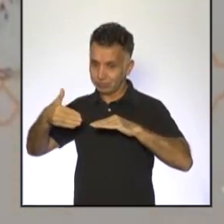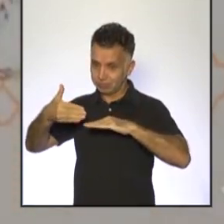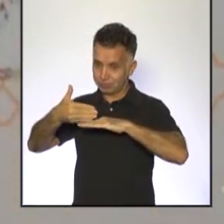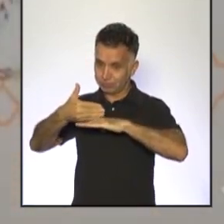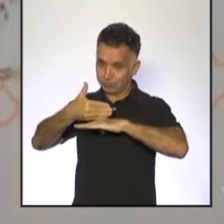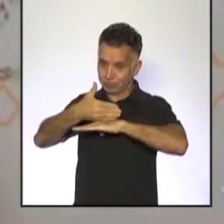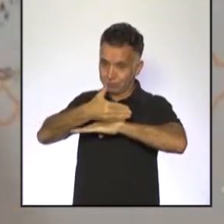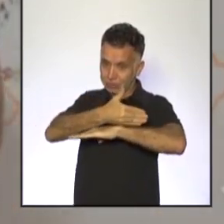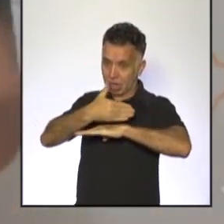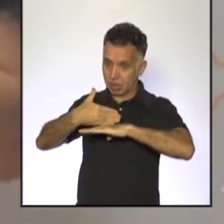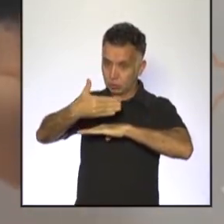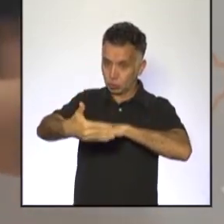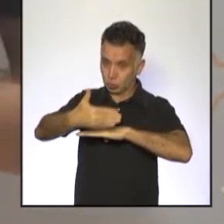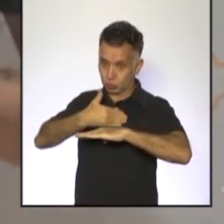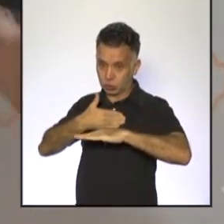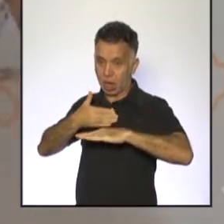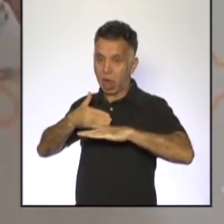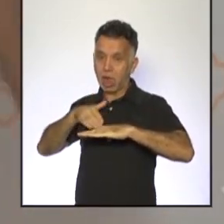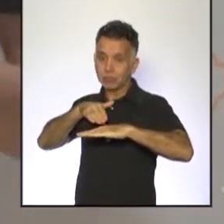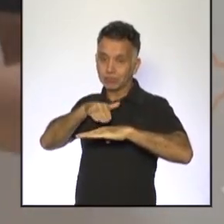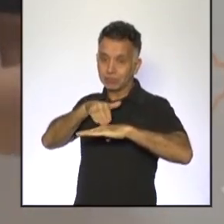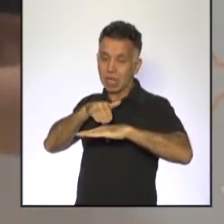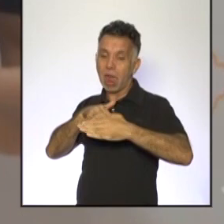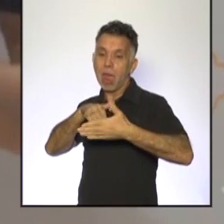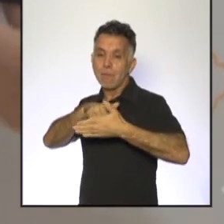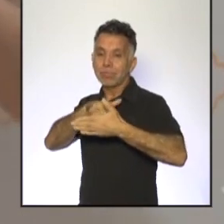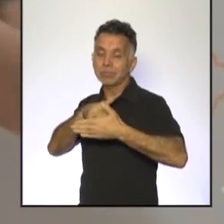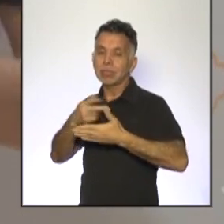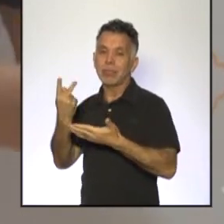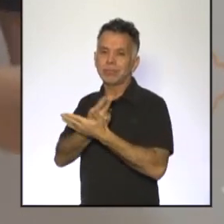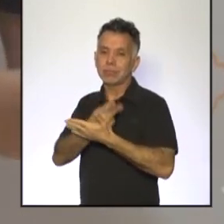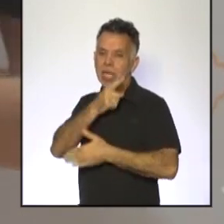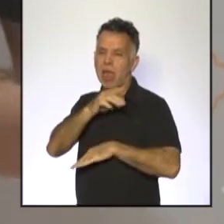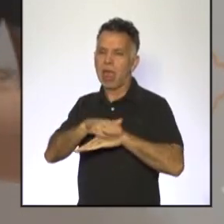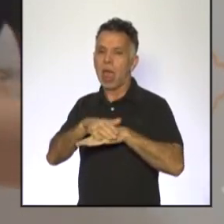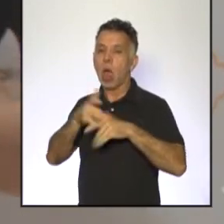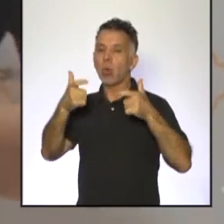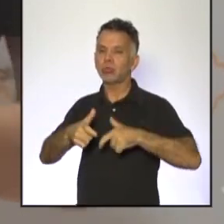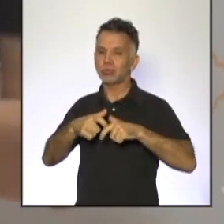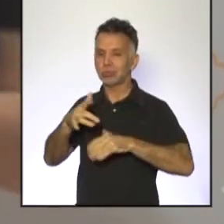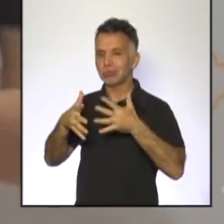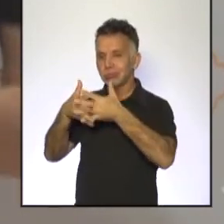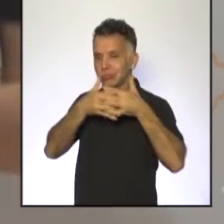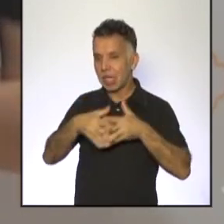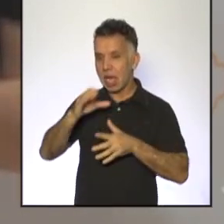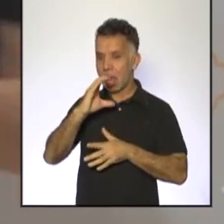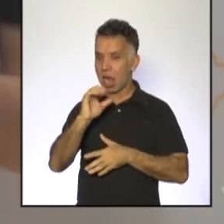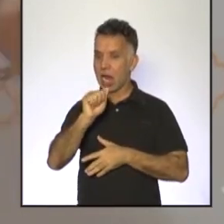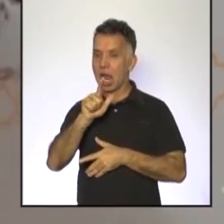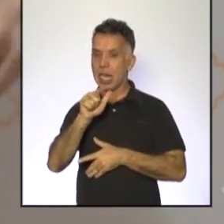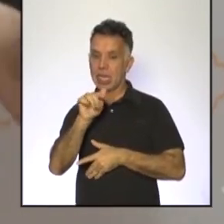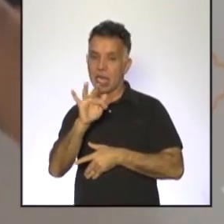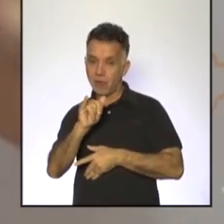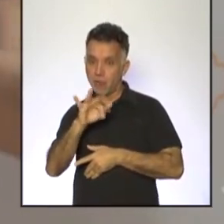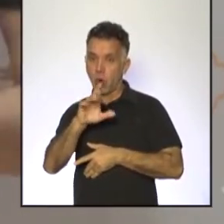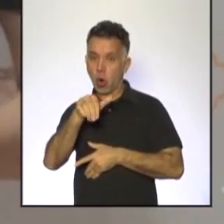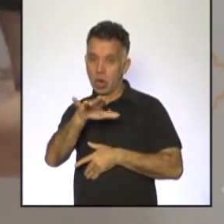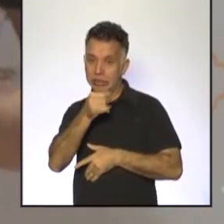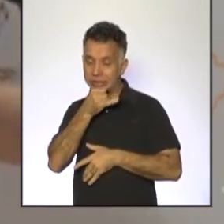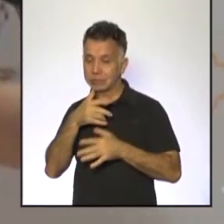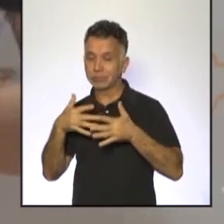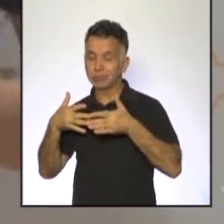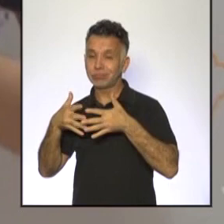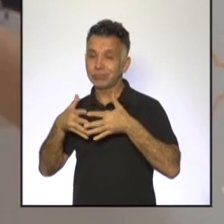tangencial das placas tectônicas. E nessa falha de San Andreas, na Califórnia, nós temos a expectativa, a